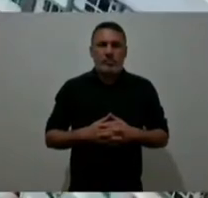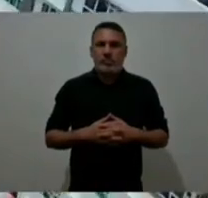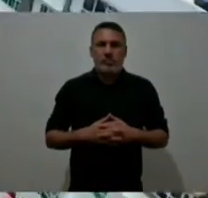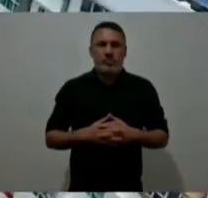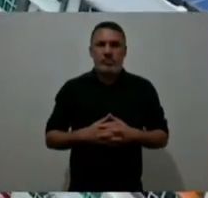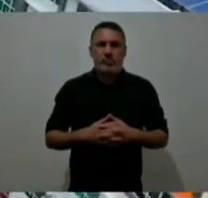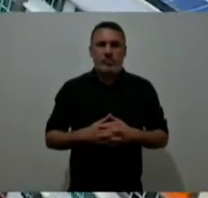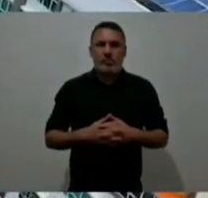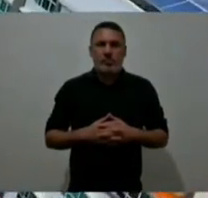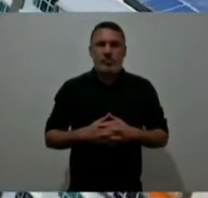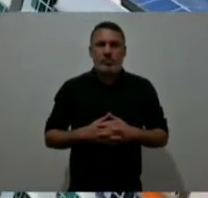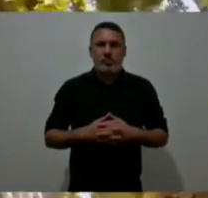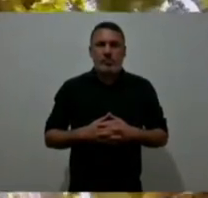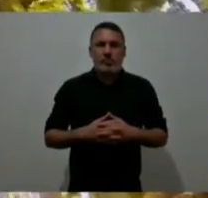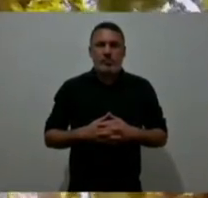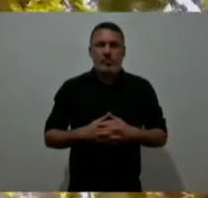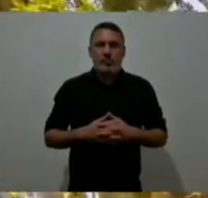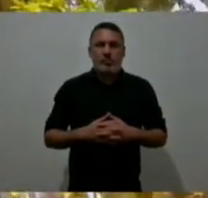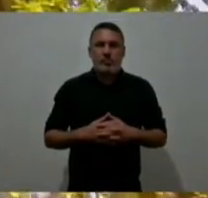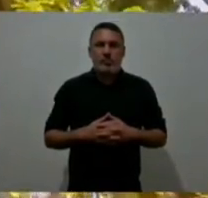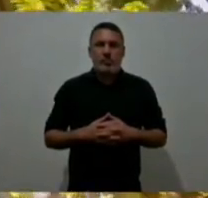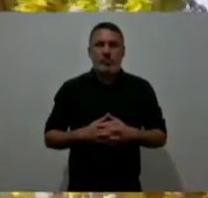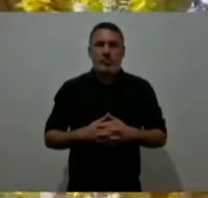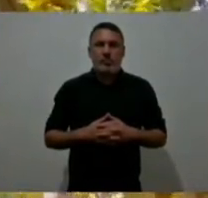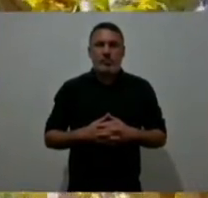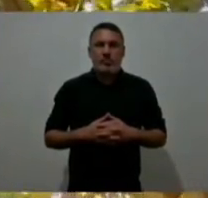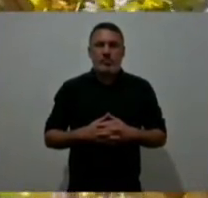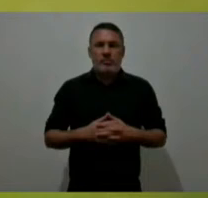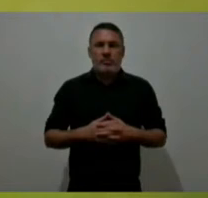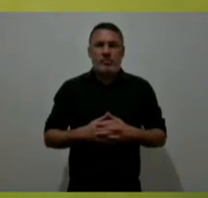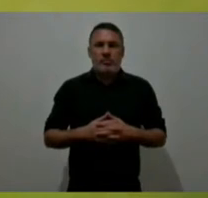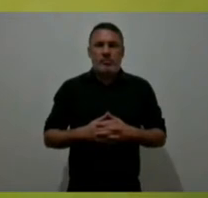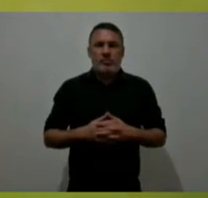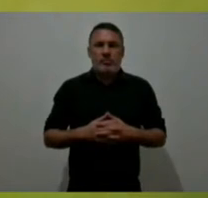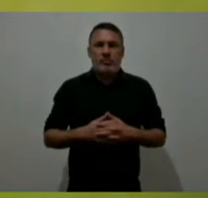e sentimos tanto as contradições nestes dois mundos.